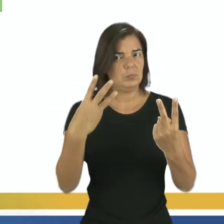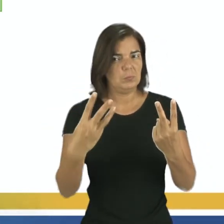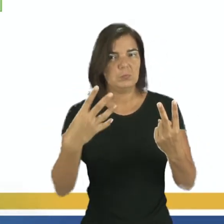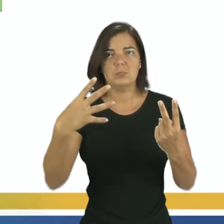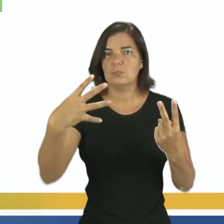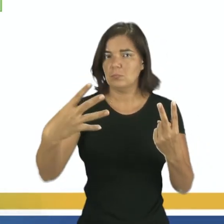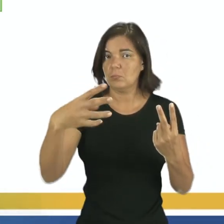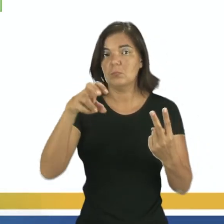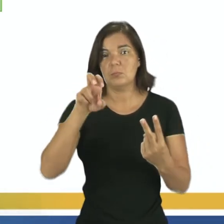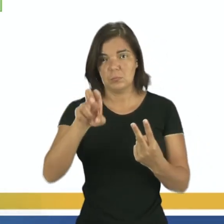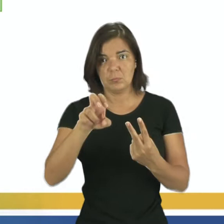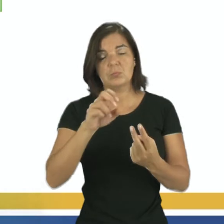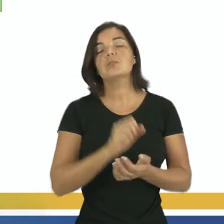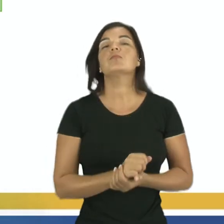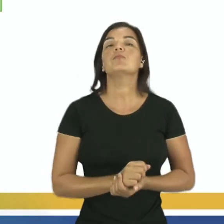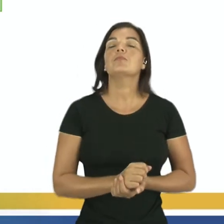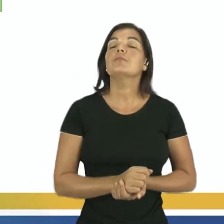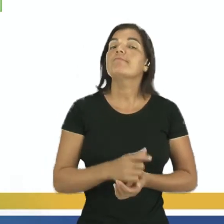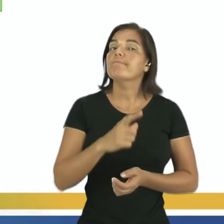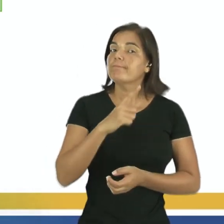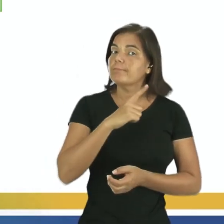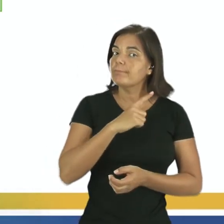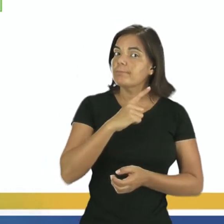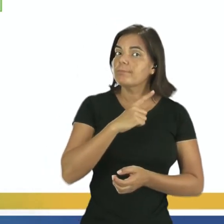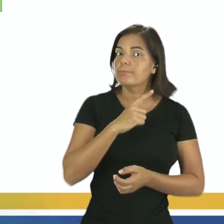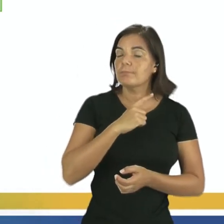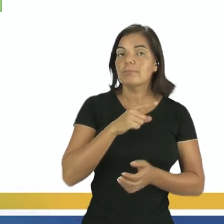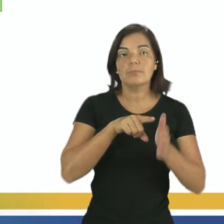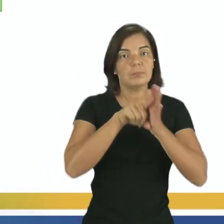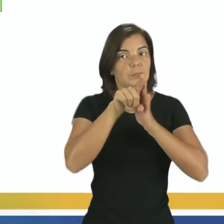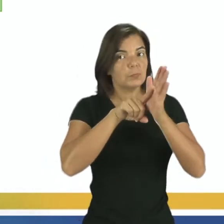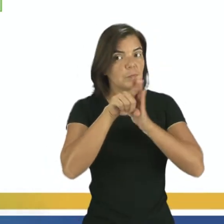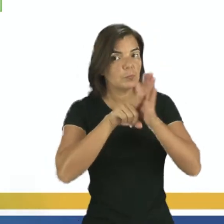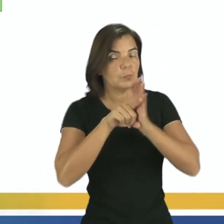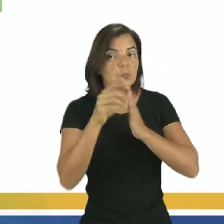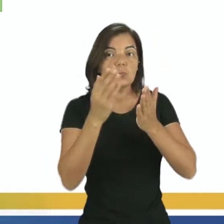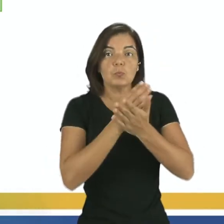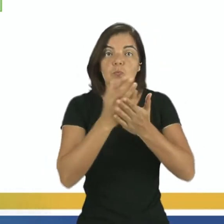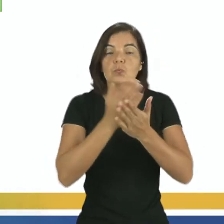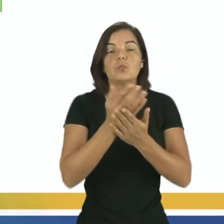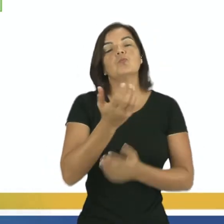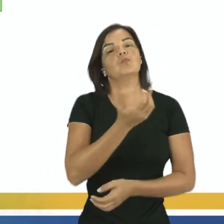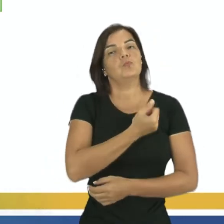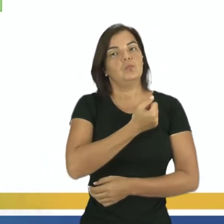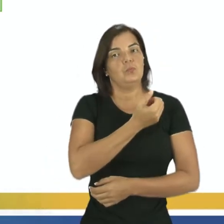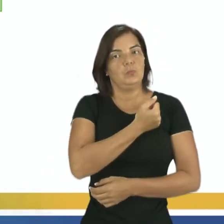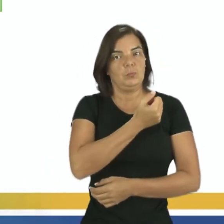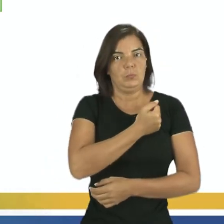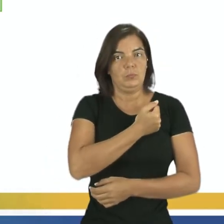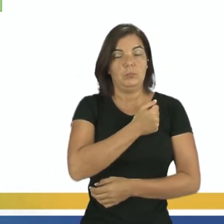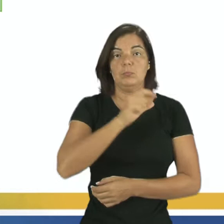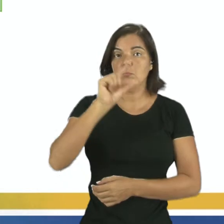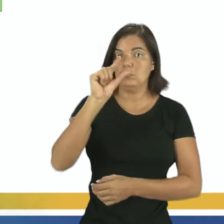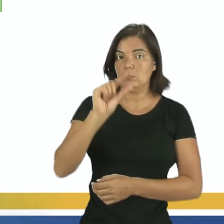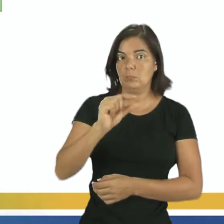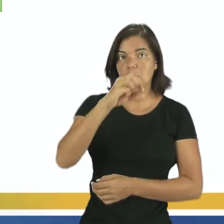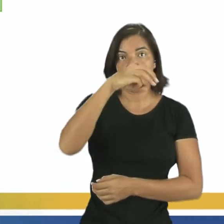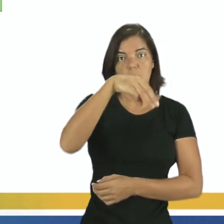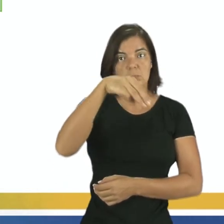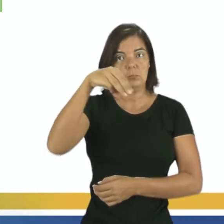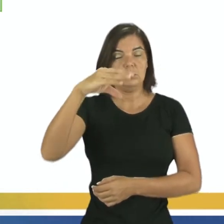ser 4, 5 números, e eu vou atrás de pesquisar algum número que seja o menor